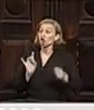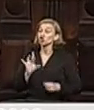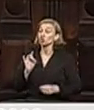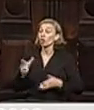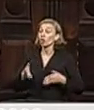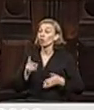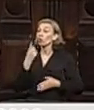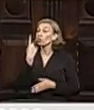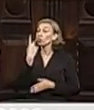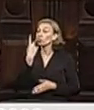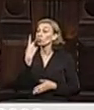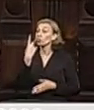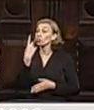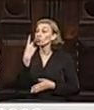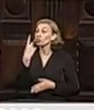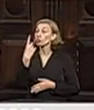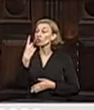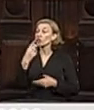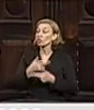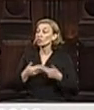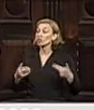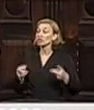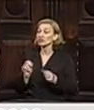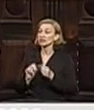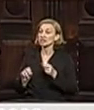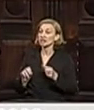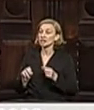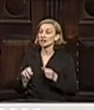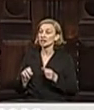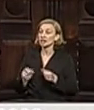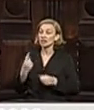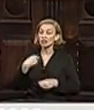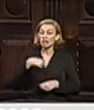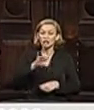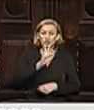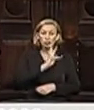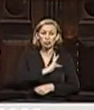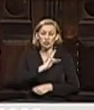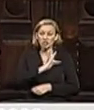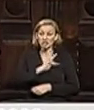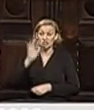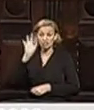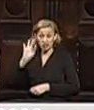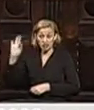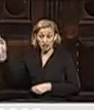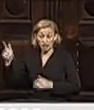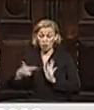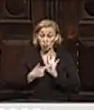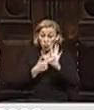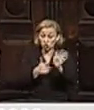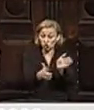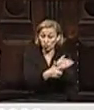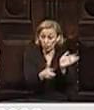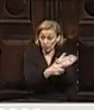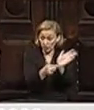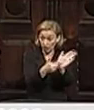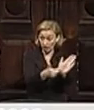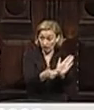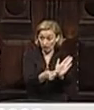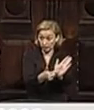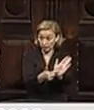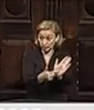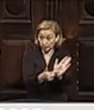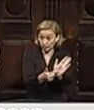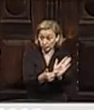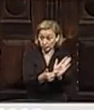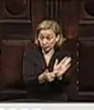apresentar denúncia ao Departamento de Polícia Federal, uma vez que trata-se de crime organizado,